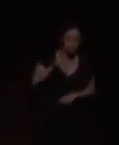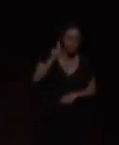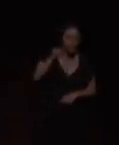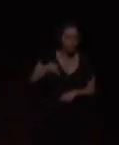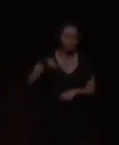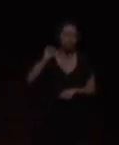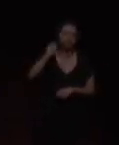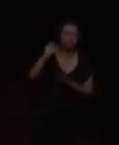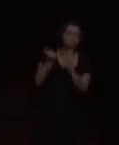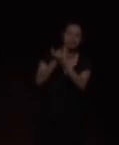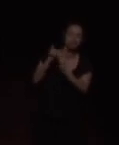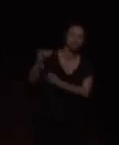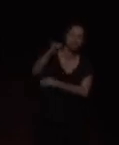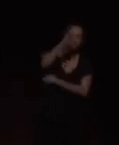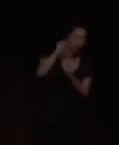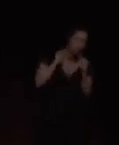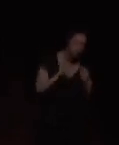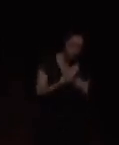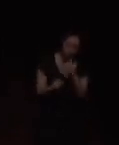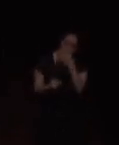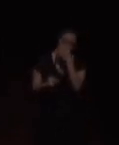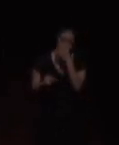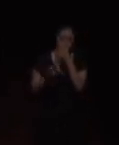aérea. Então nós